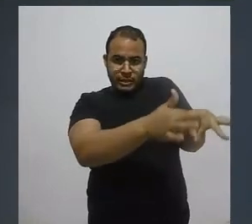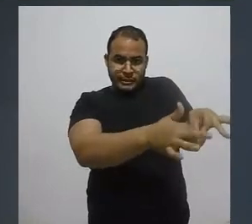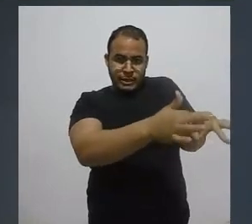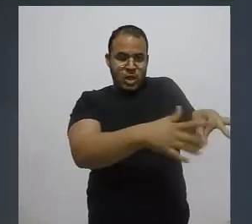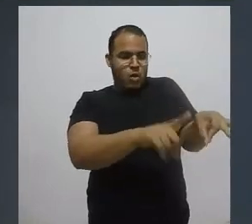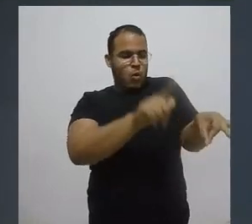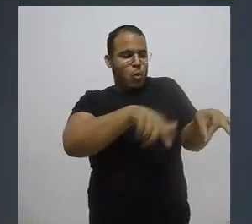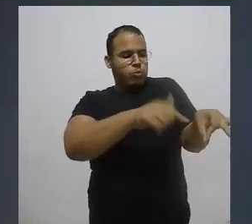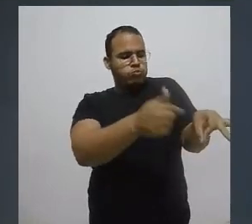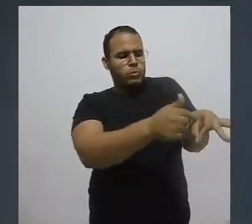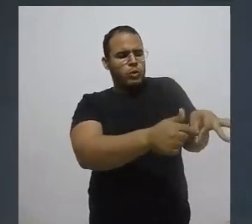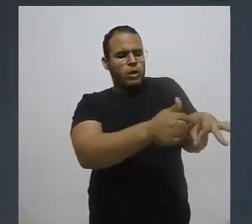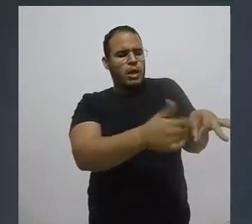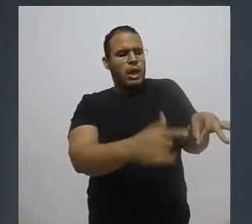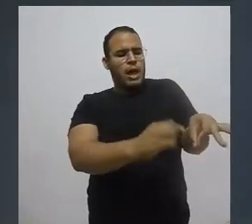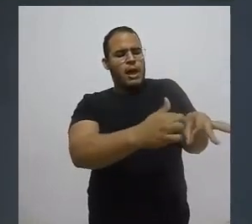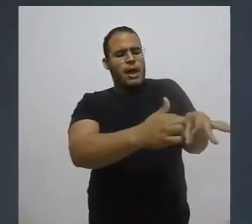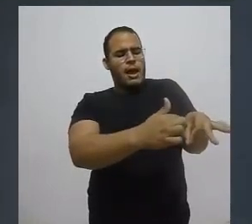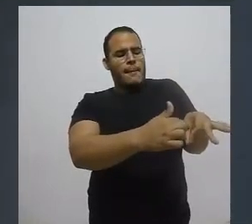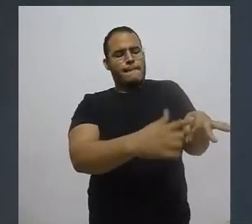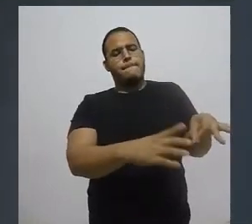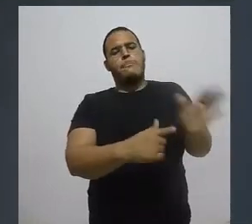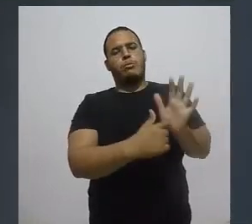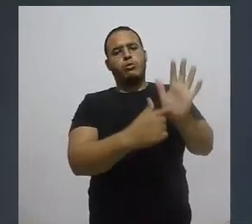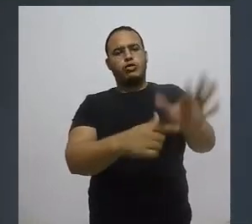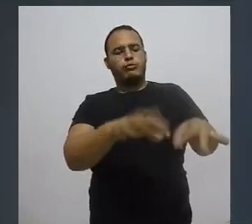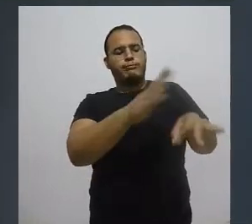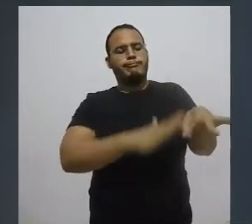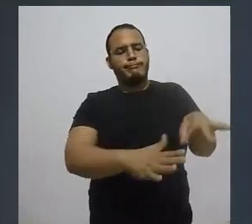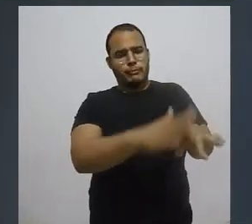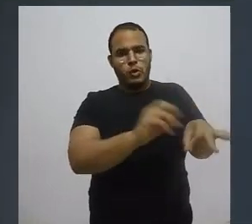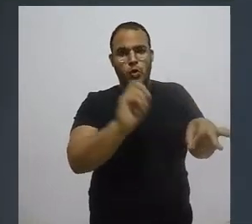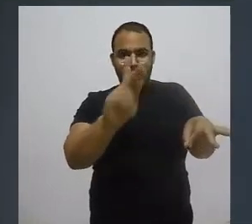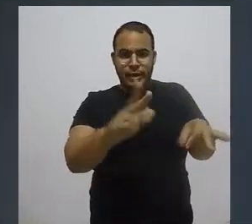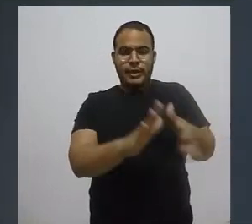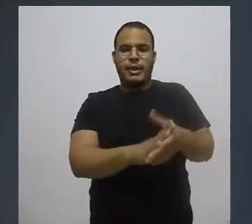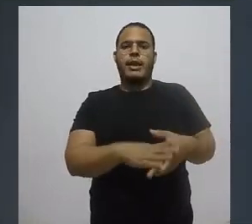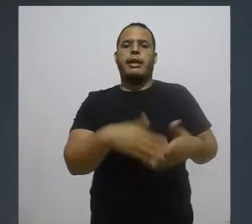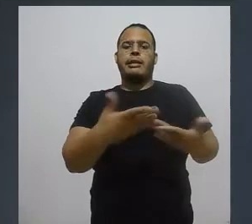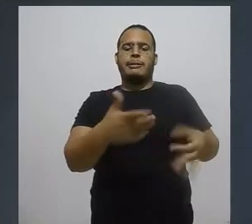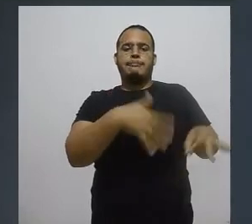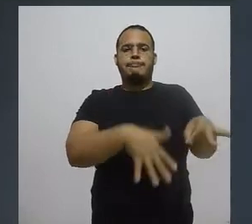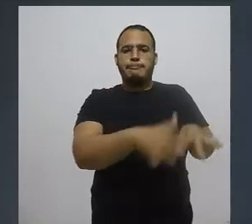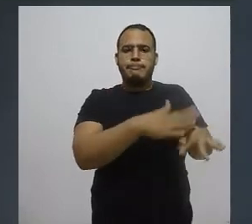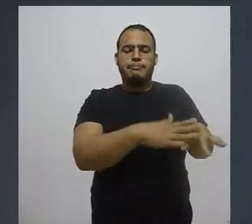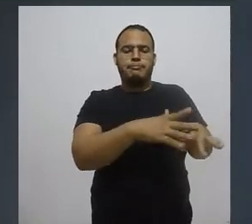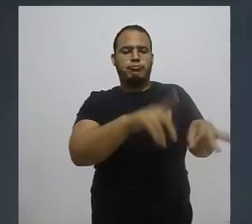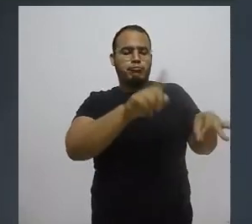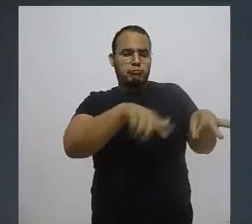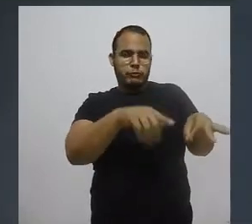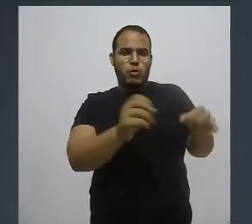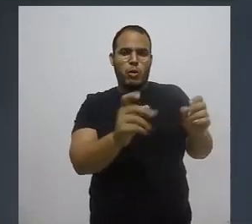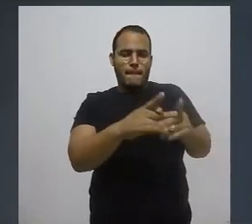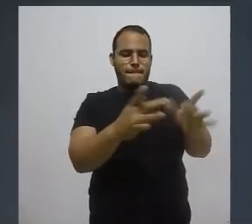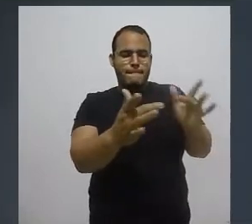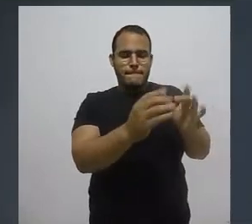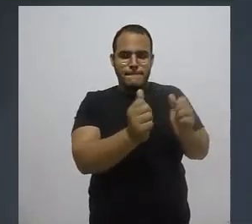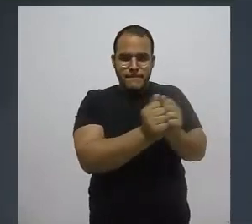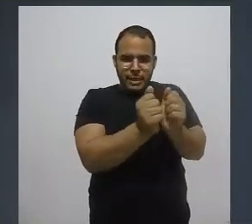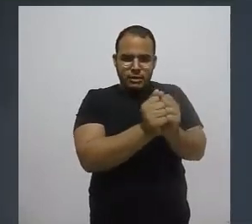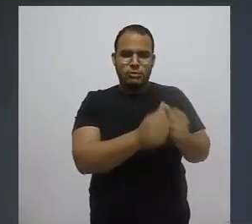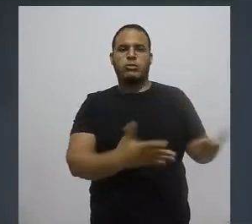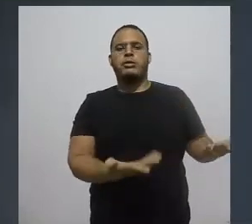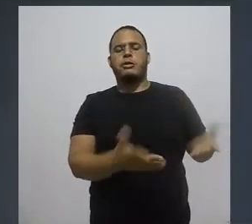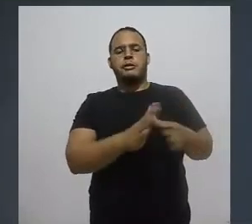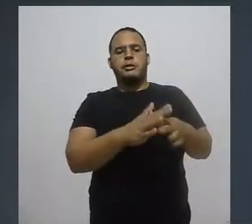aí a abertura da vagina e da uretra, ok? É nessa regiãozinha que vai estar localizada essas 2 aberturas. E os